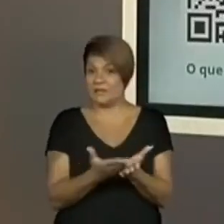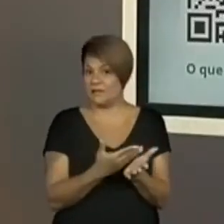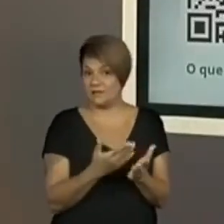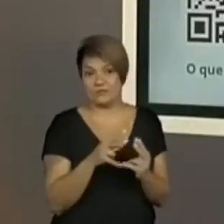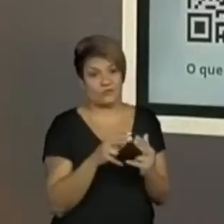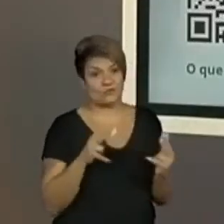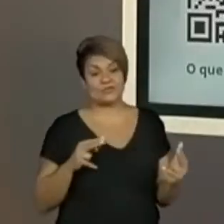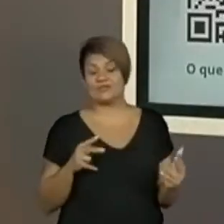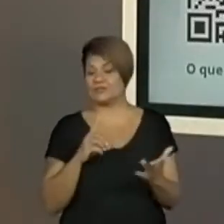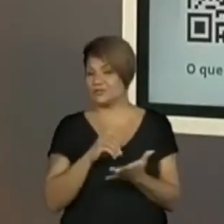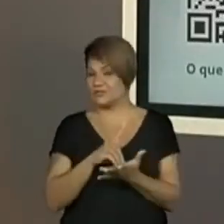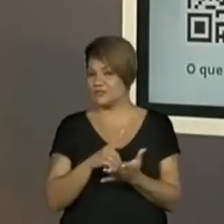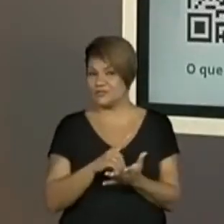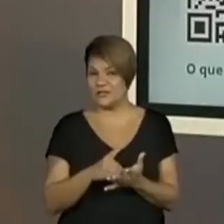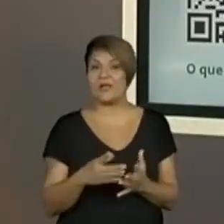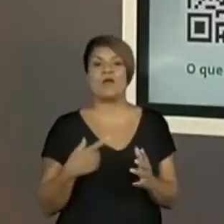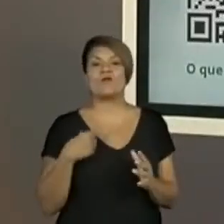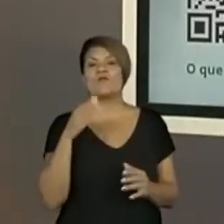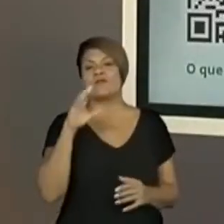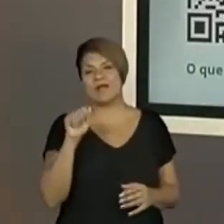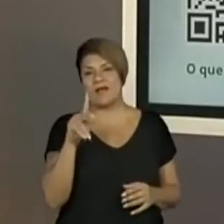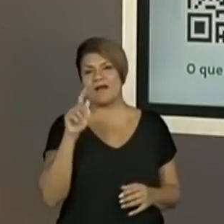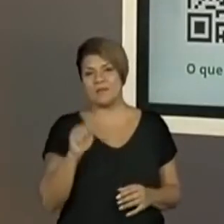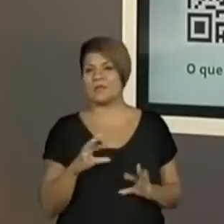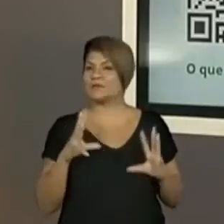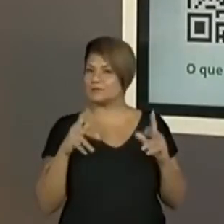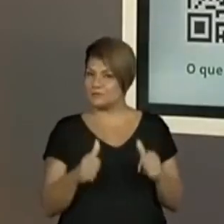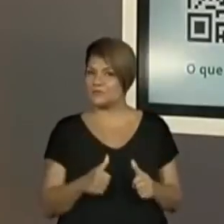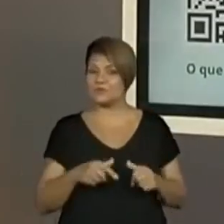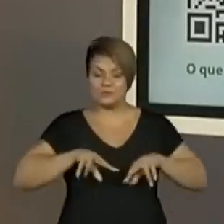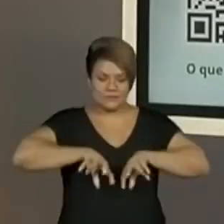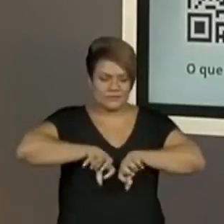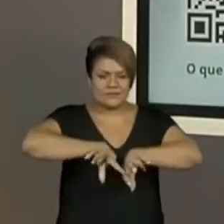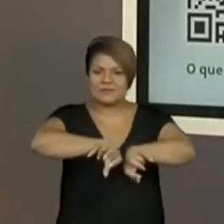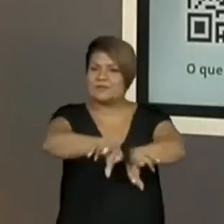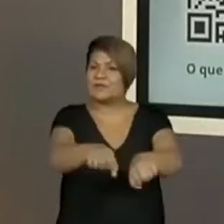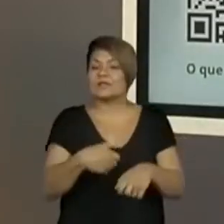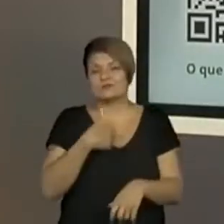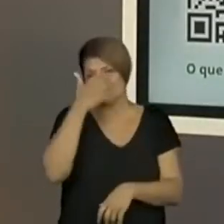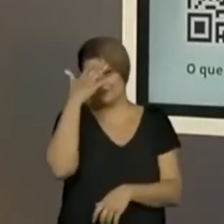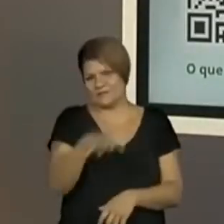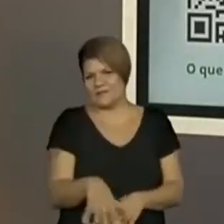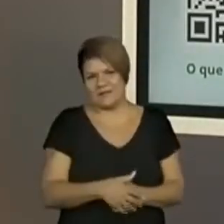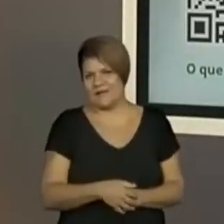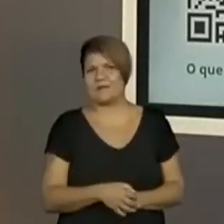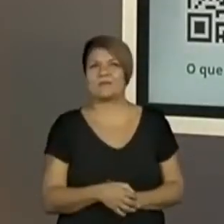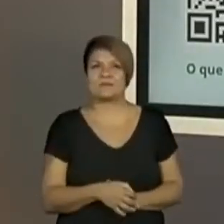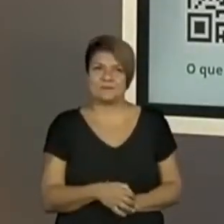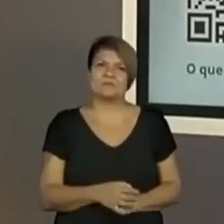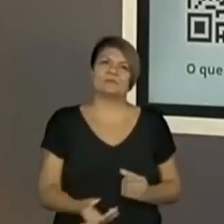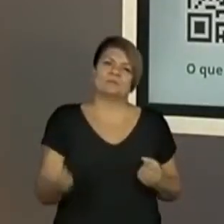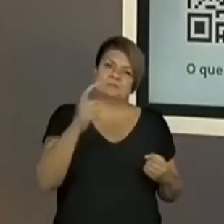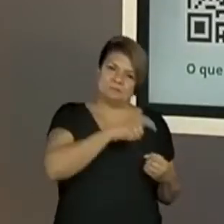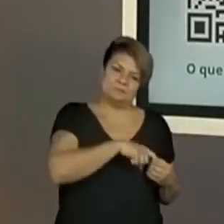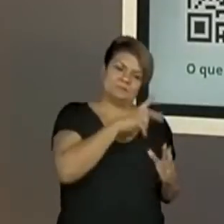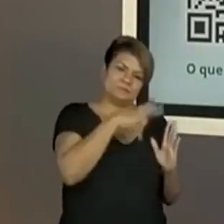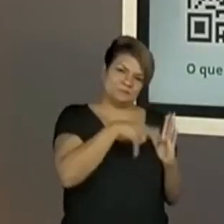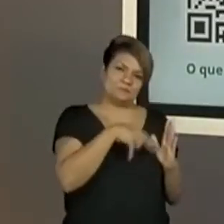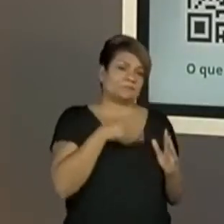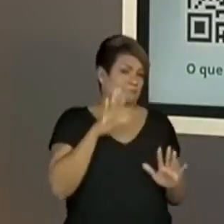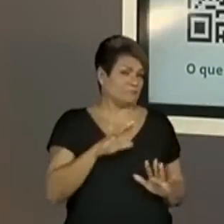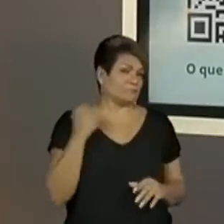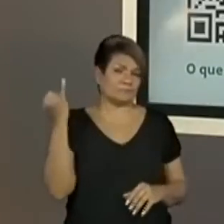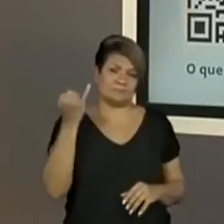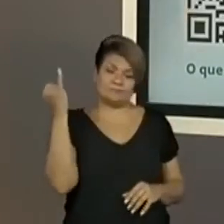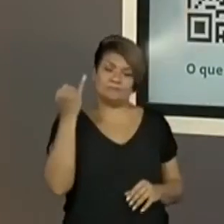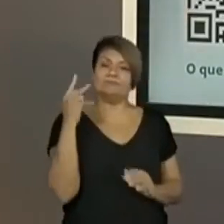pouquinho, conhecer um pouquinho a história com capa, com tudo, porque ele vai ser explorado, a gente nunca sabe, a gente volta essas leituras. Mas é importante fazer essa leitura